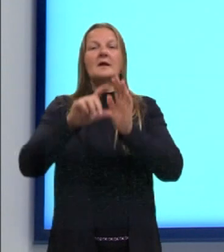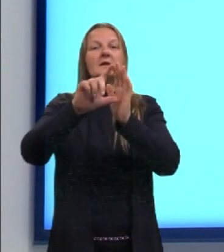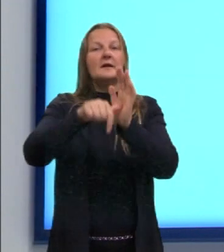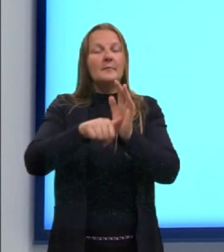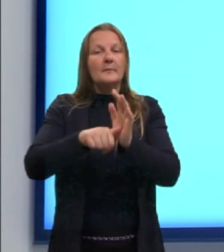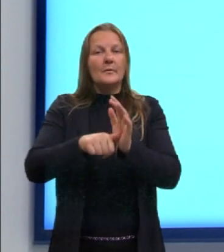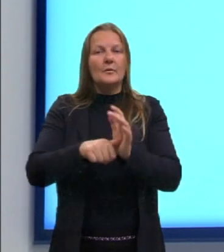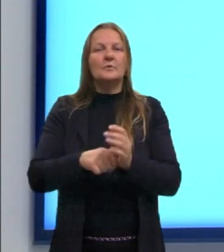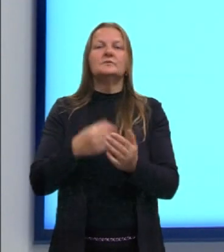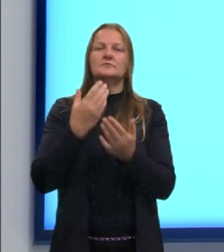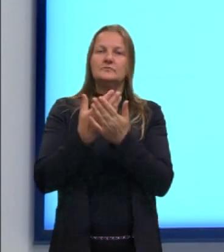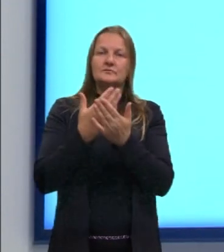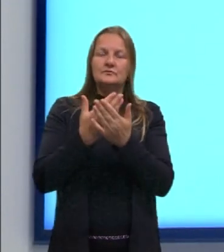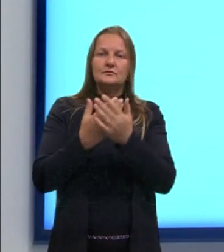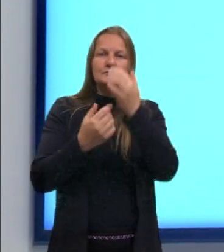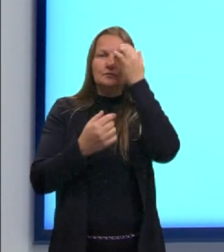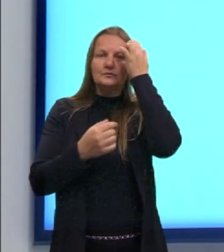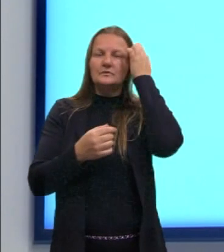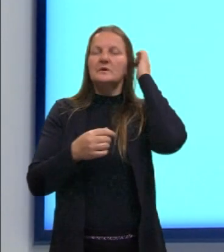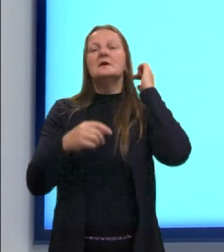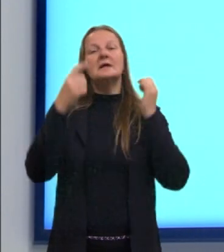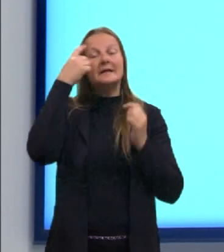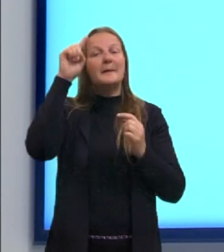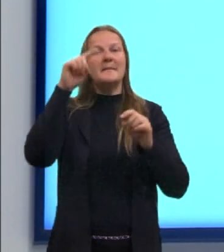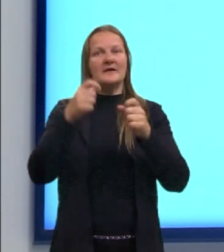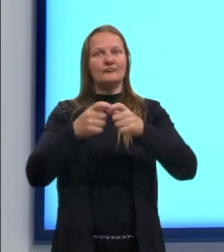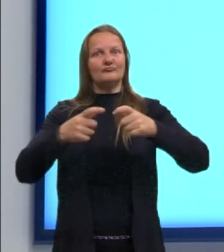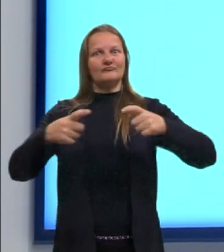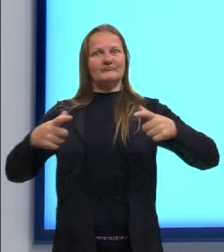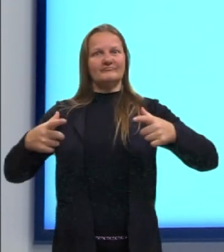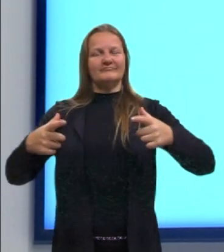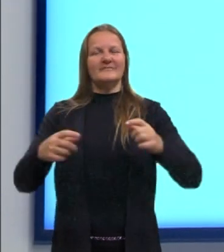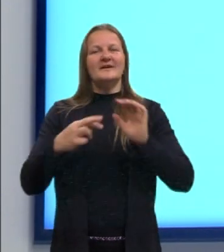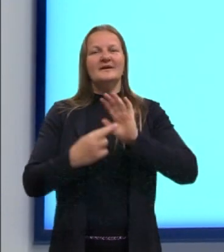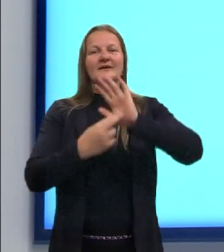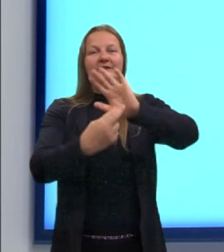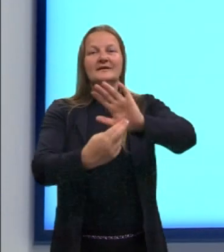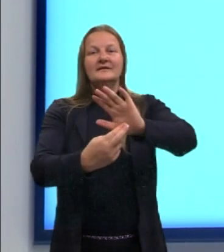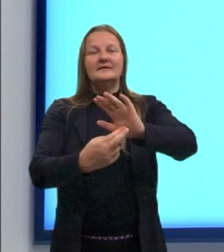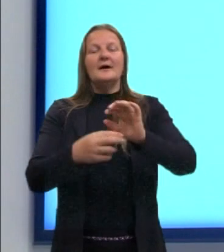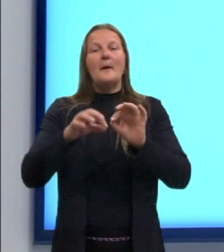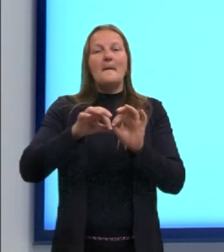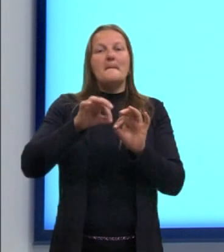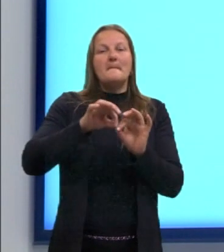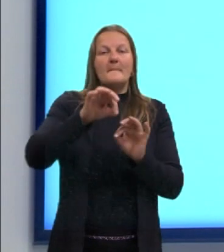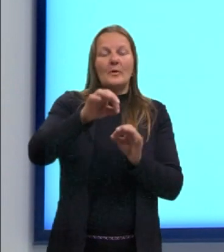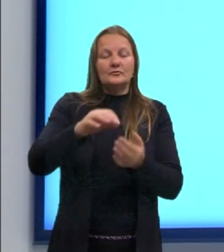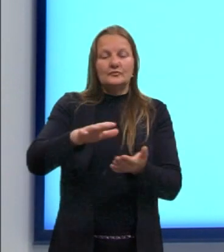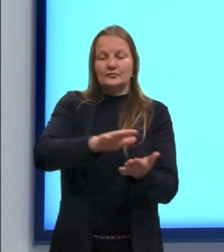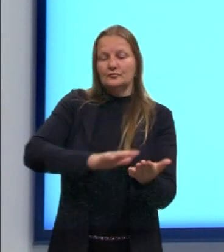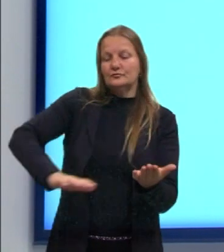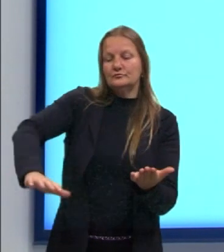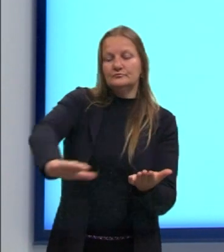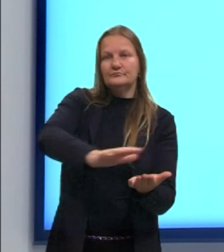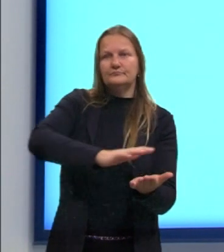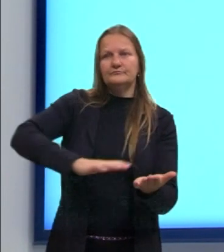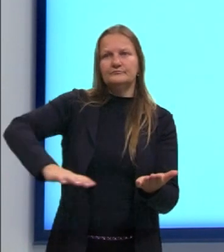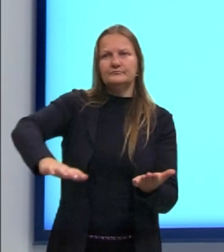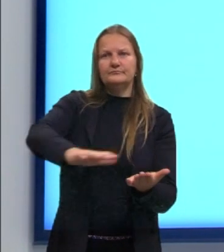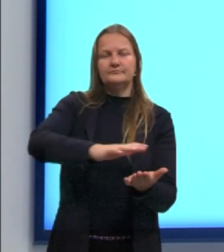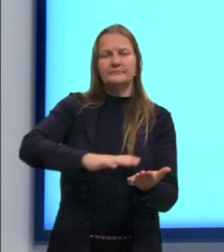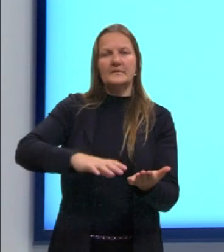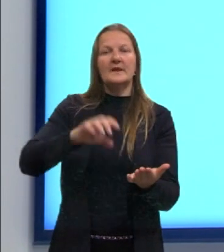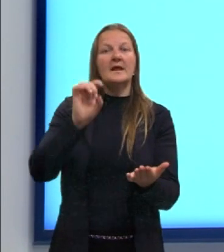Posteriormente, então, depois, né, essa ideia ela foi expandida para a representação de pontos no plano, de modo que